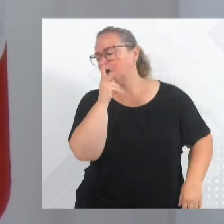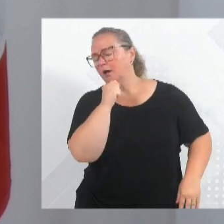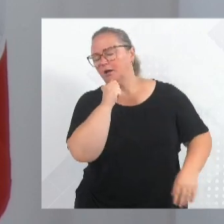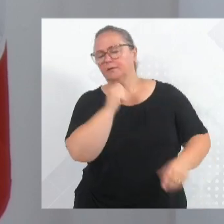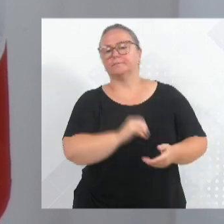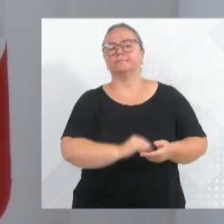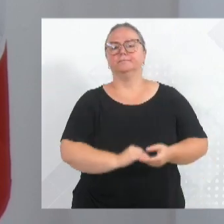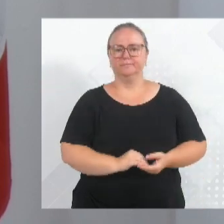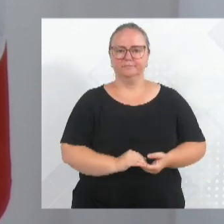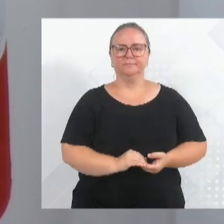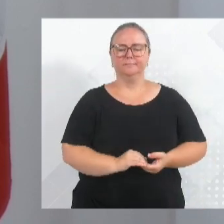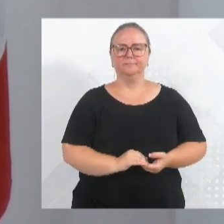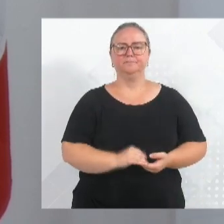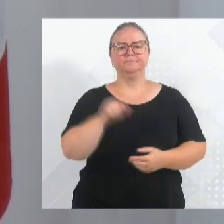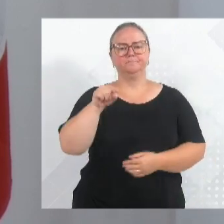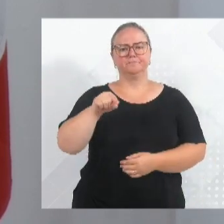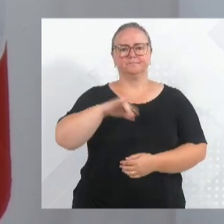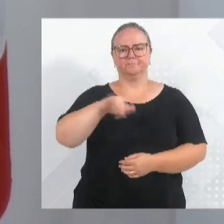feita?